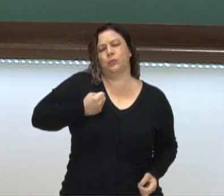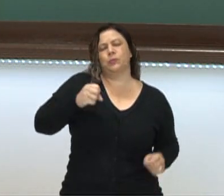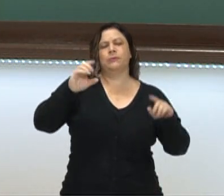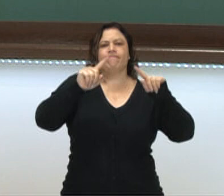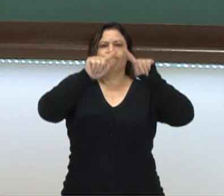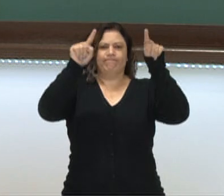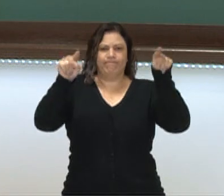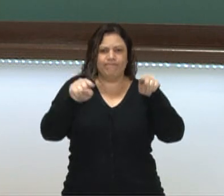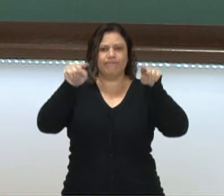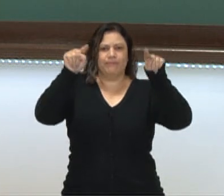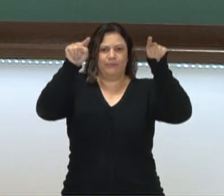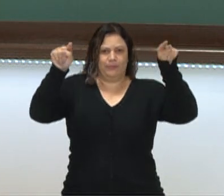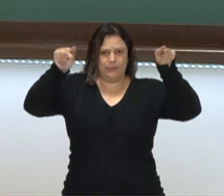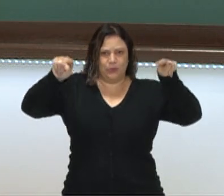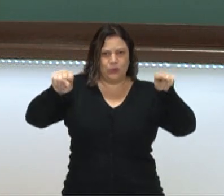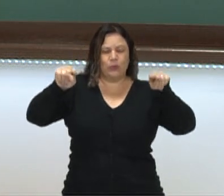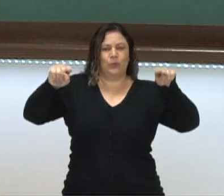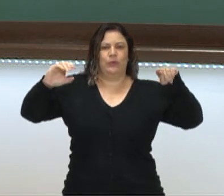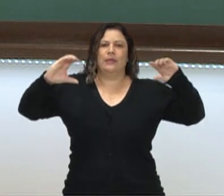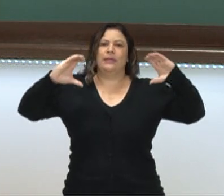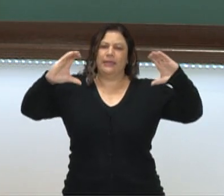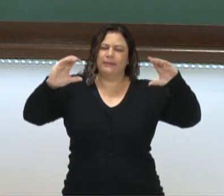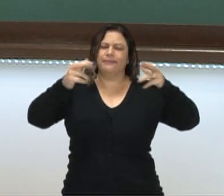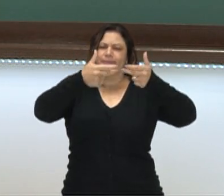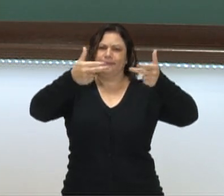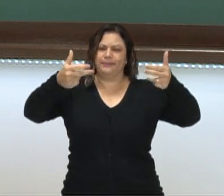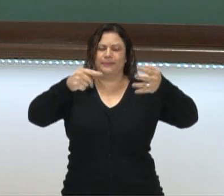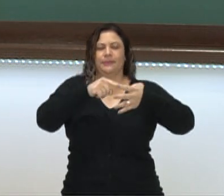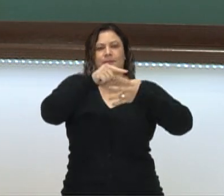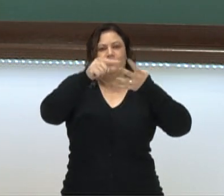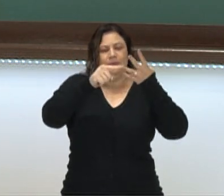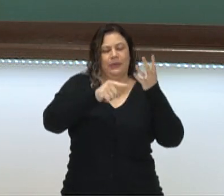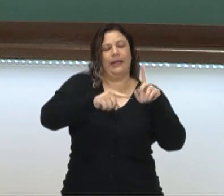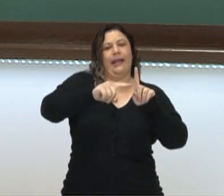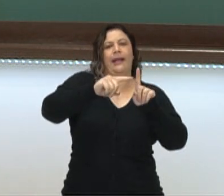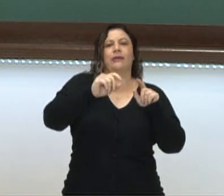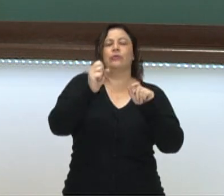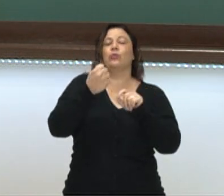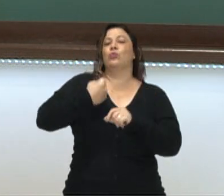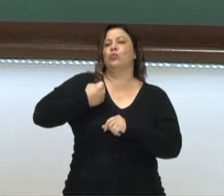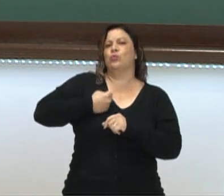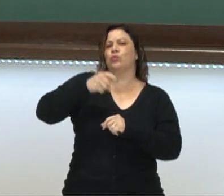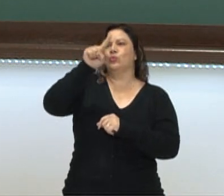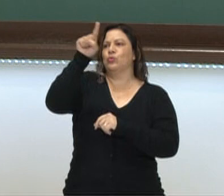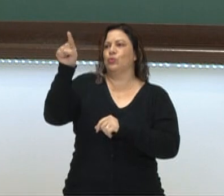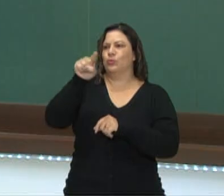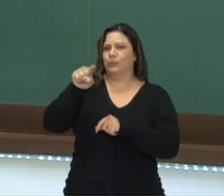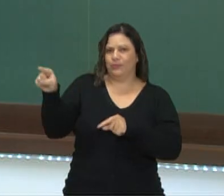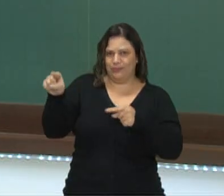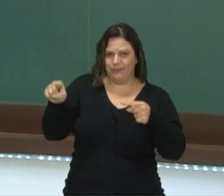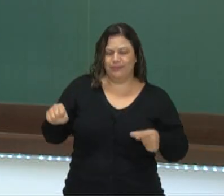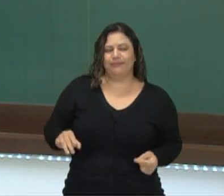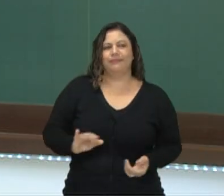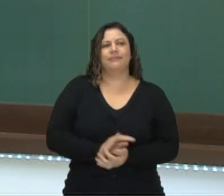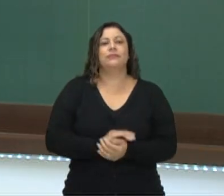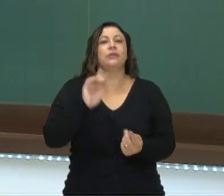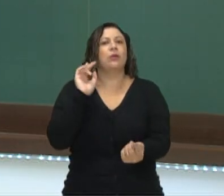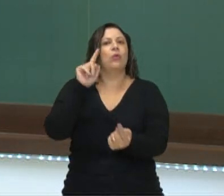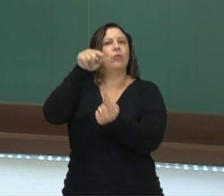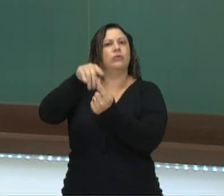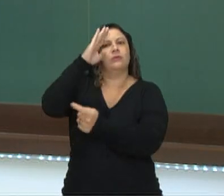colchetes, chaves, envolvendo também as 4 operações com números inteiros. Vamos lá? O